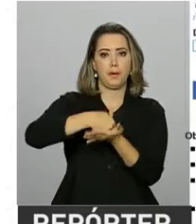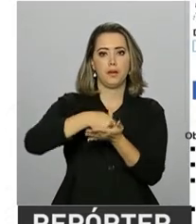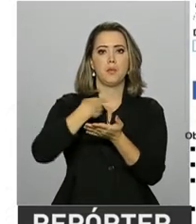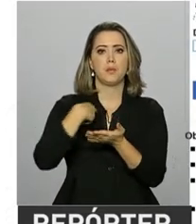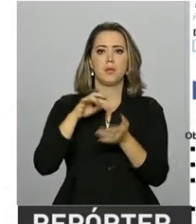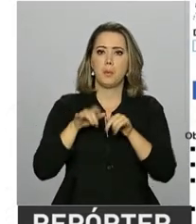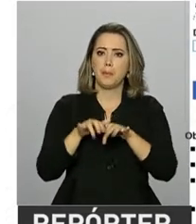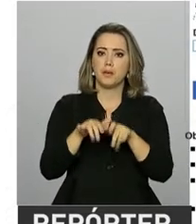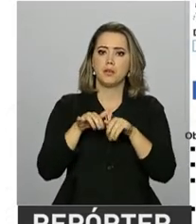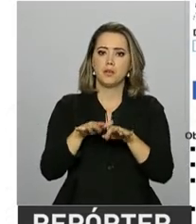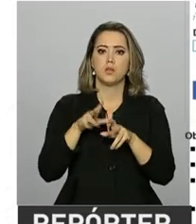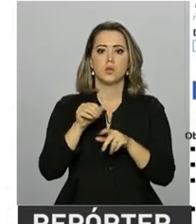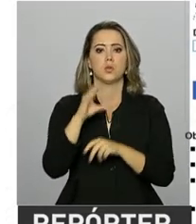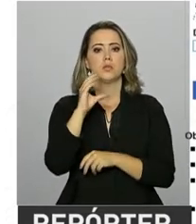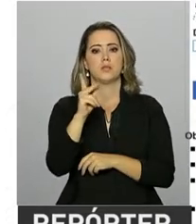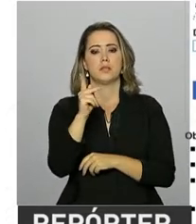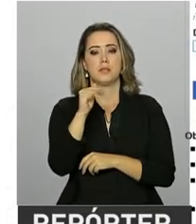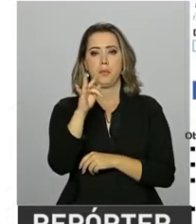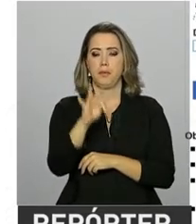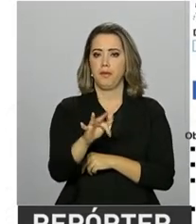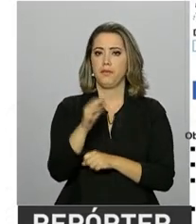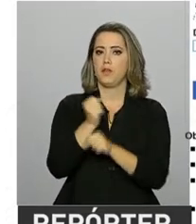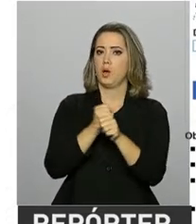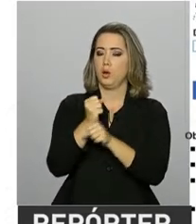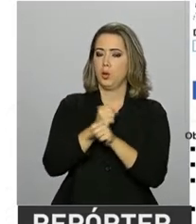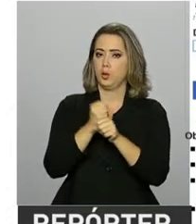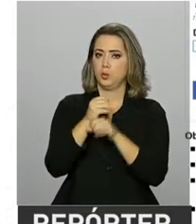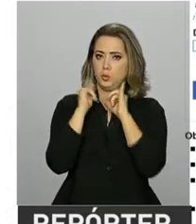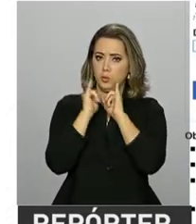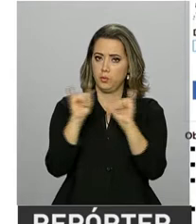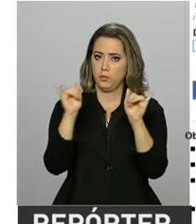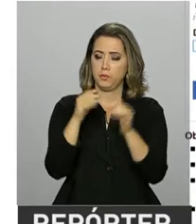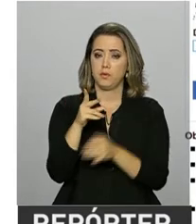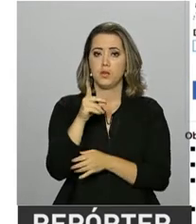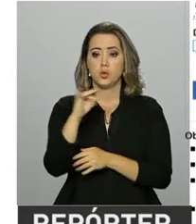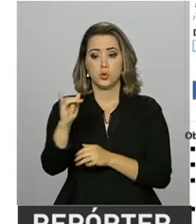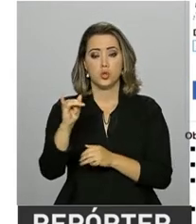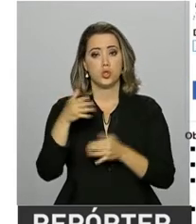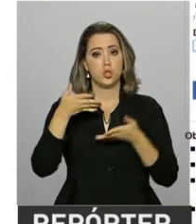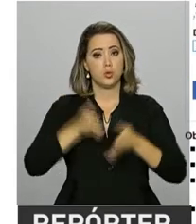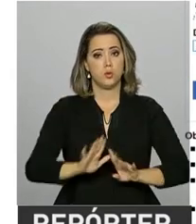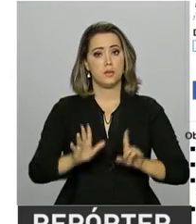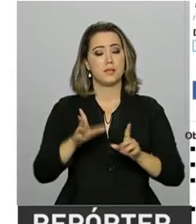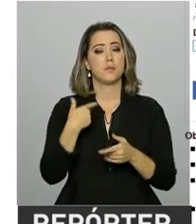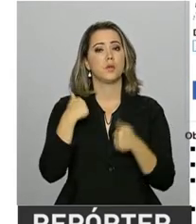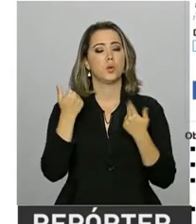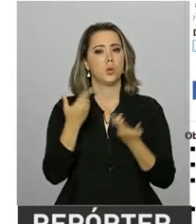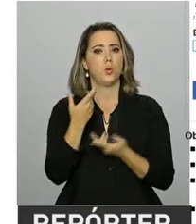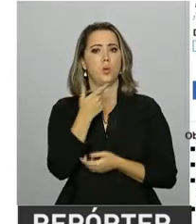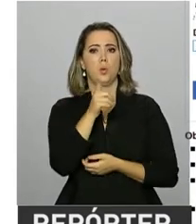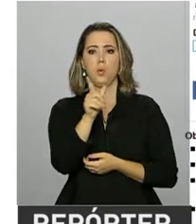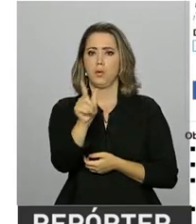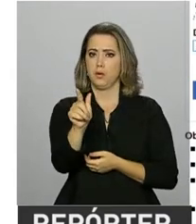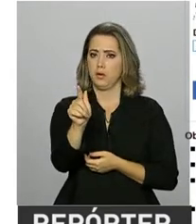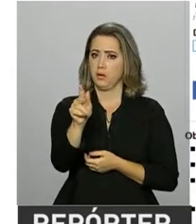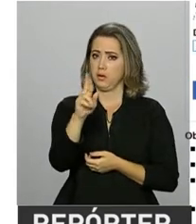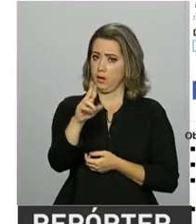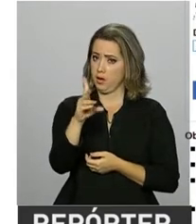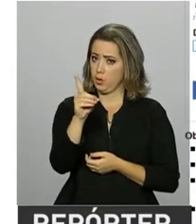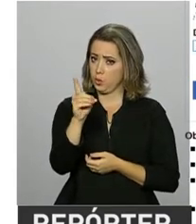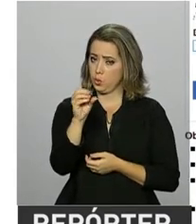preencha o formulário com CPF, ano da declaração, data de nascimento e o código de segurança que será